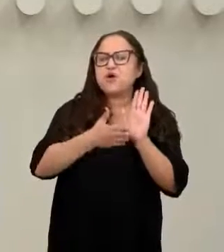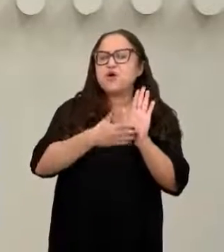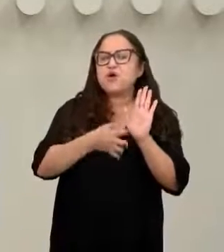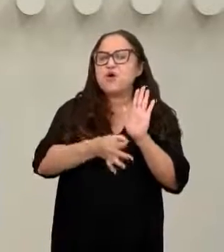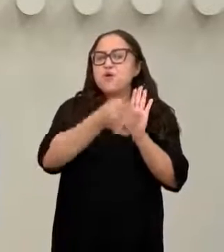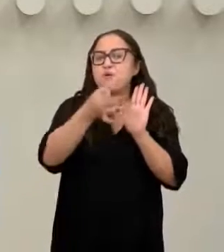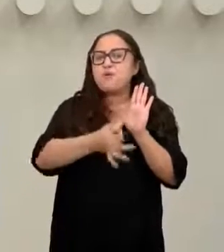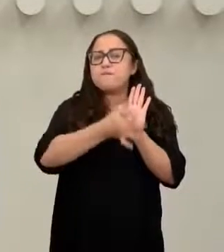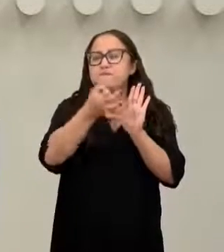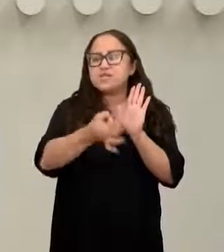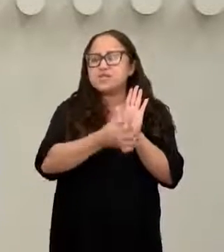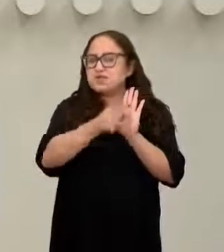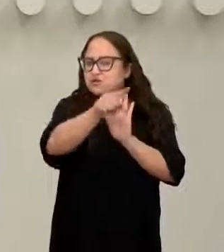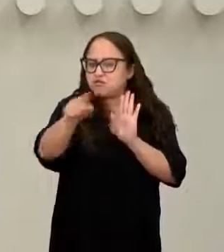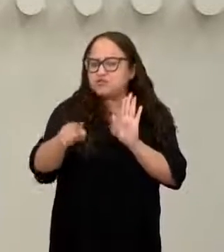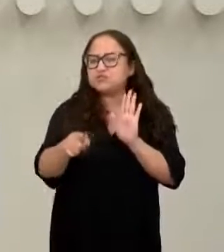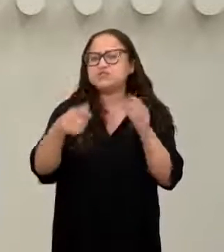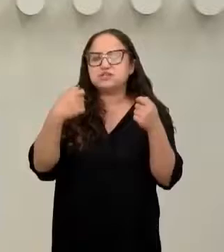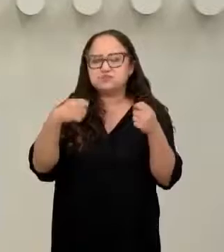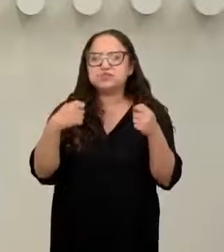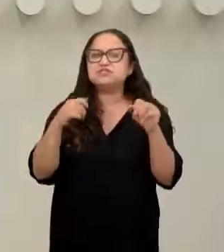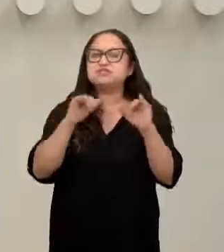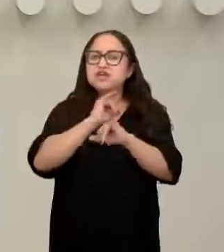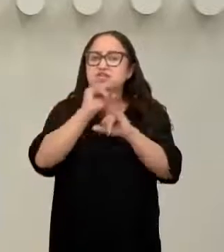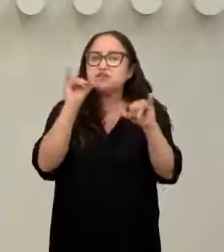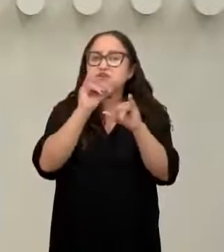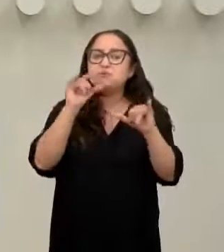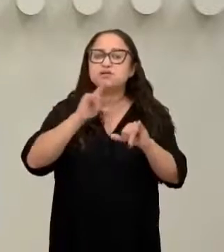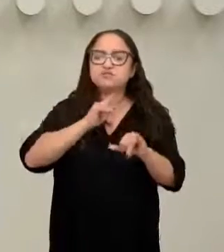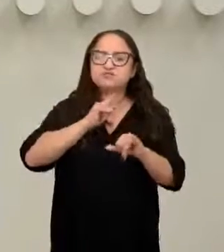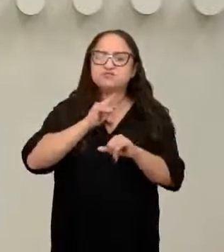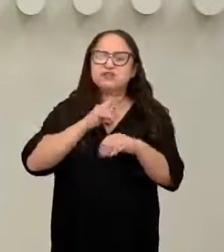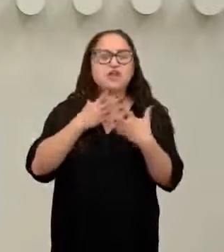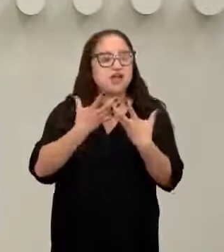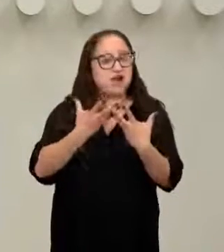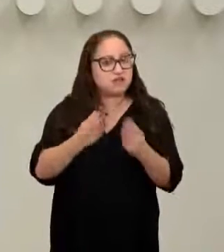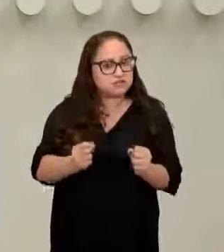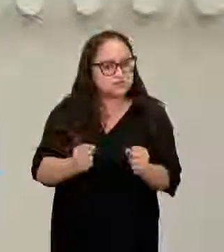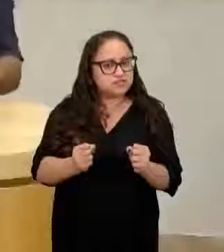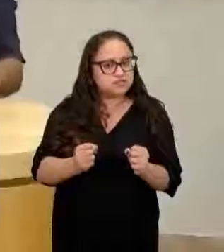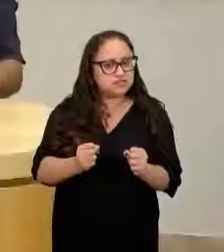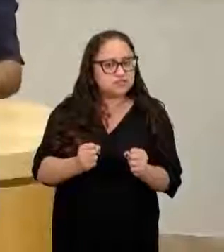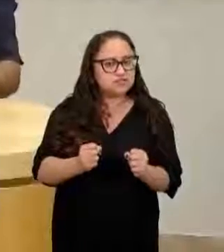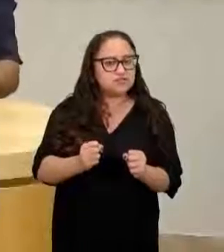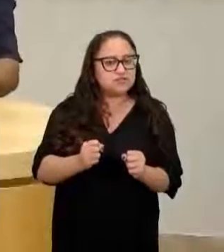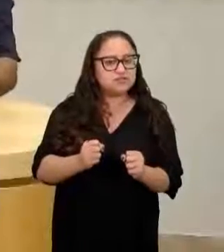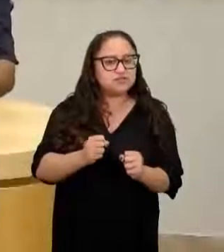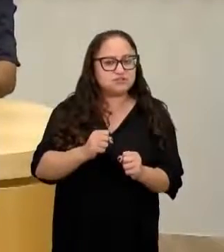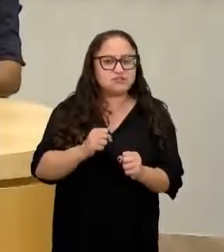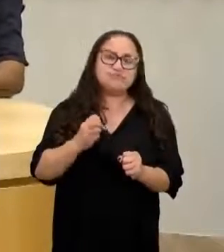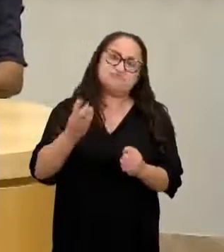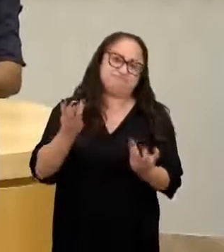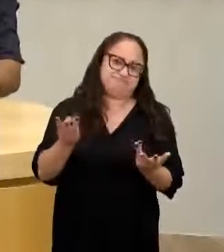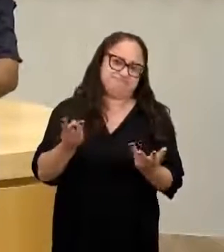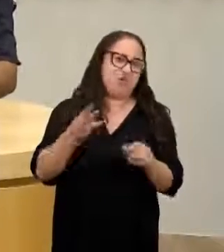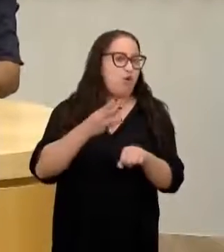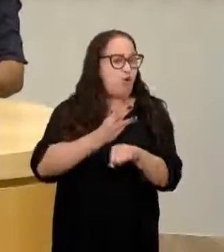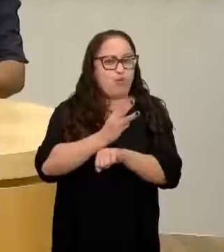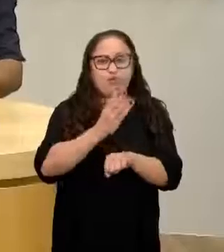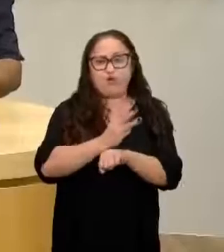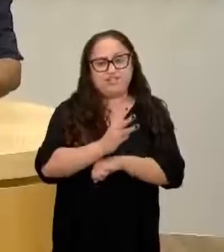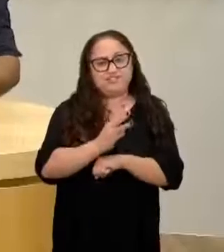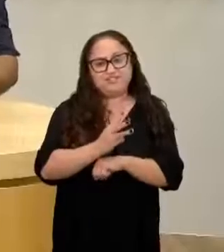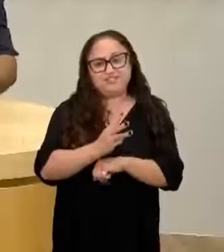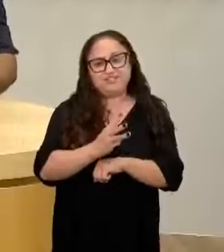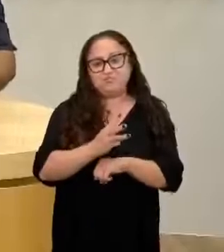opinião, você precisa se informar. Tá bom? Eu aceito que você... E não se informar pelo WhatsApp, né? Mas, claro, note que eu